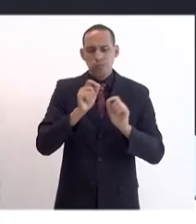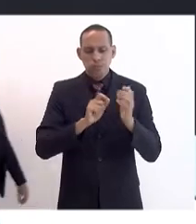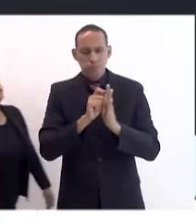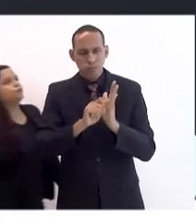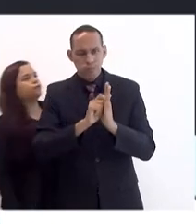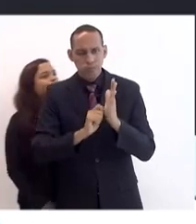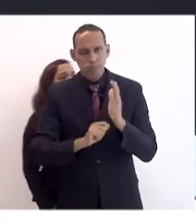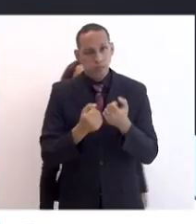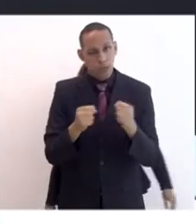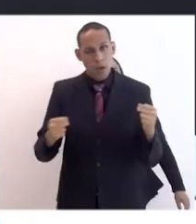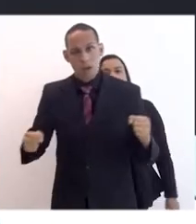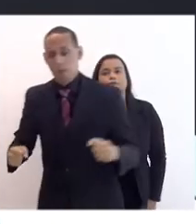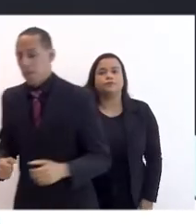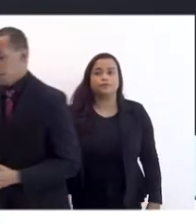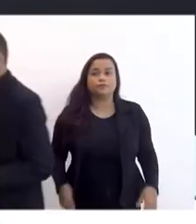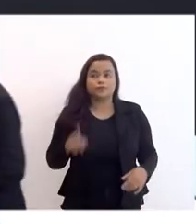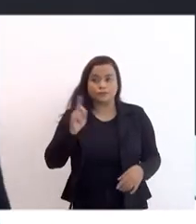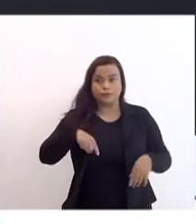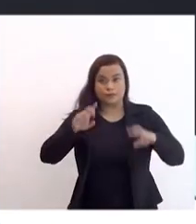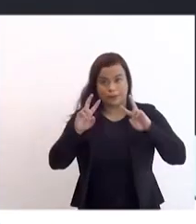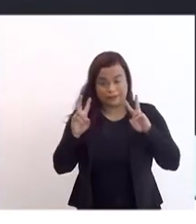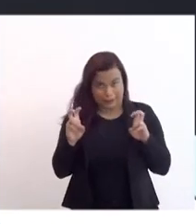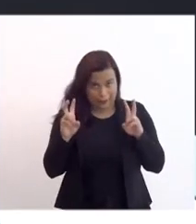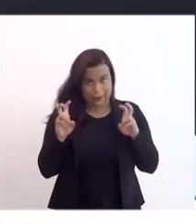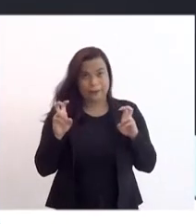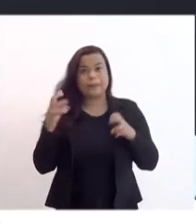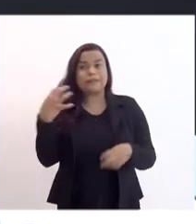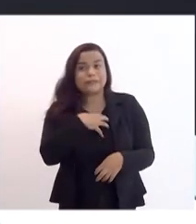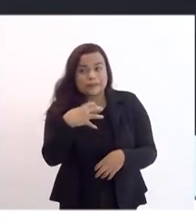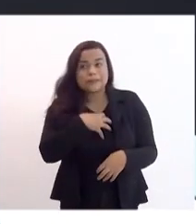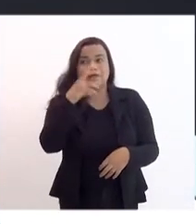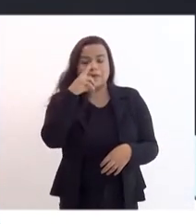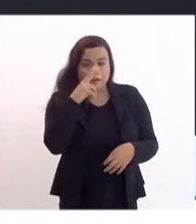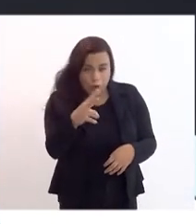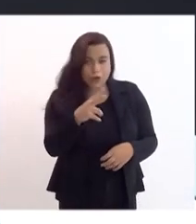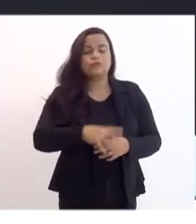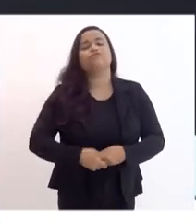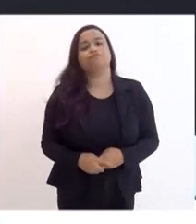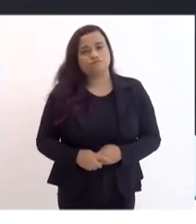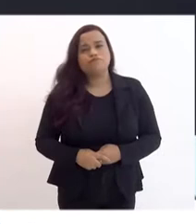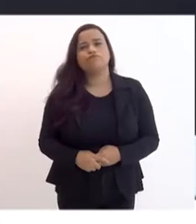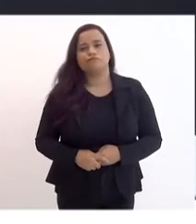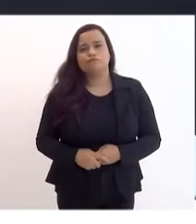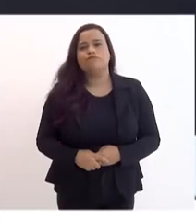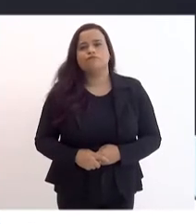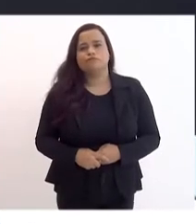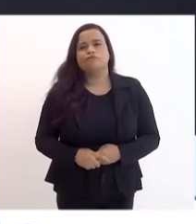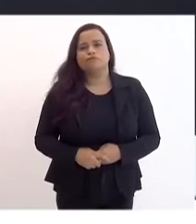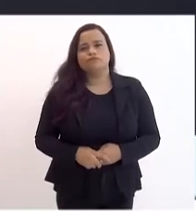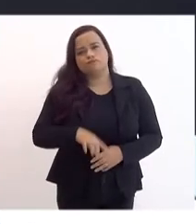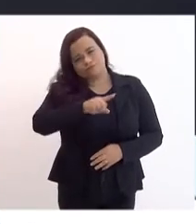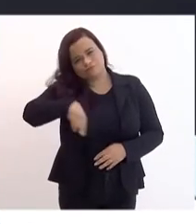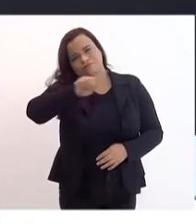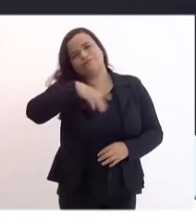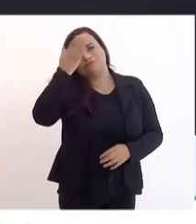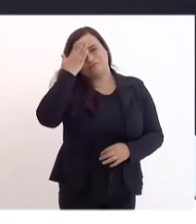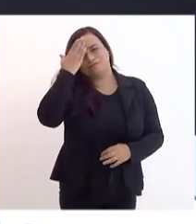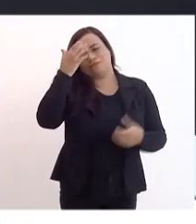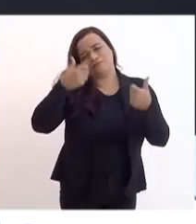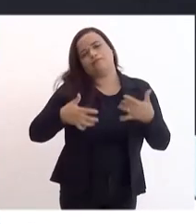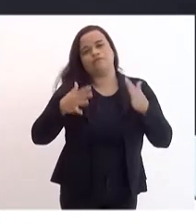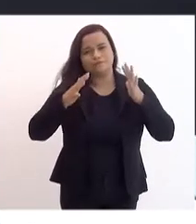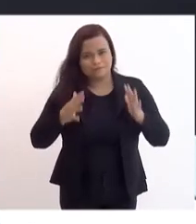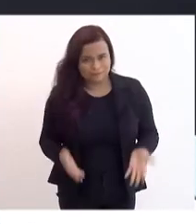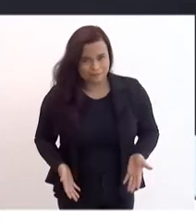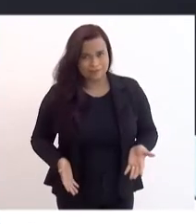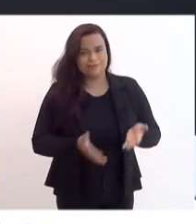mesmo. Num tema sensível, né? Como as senhoras e senhores sabem, as